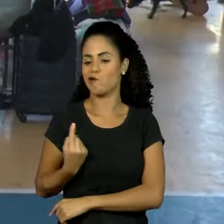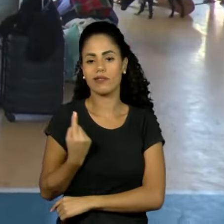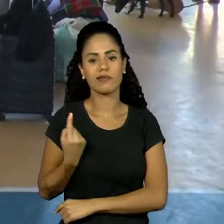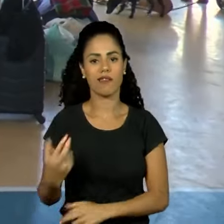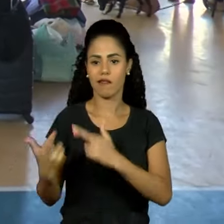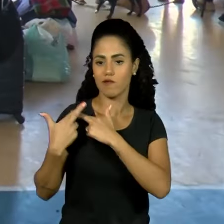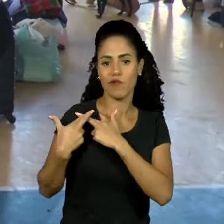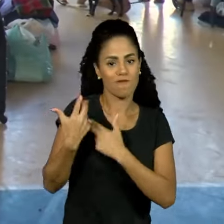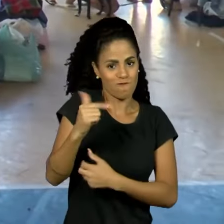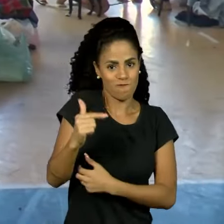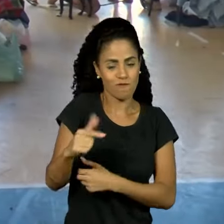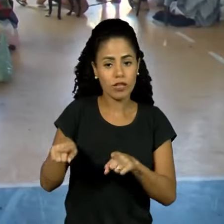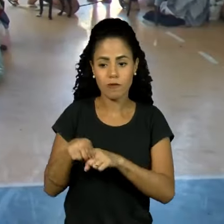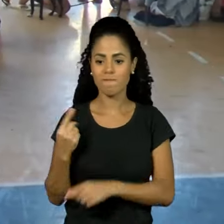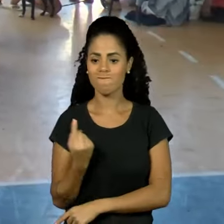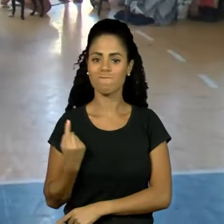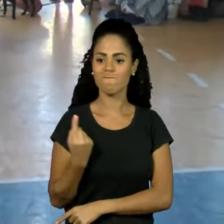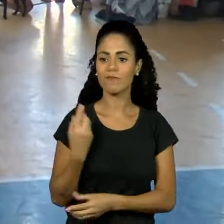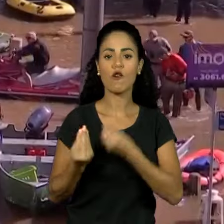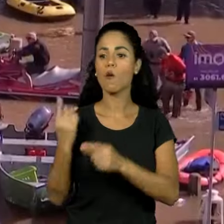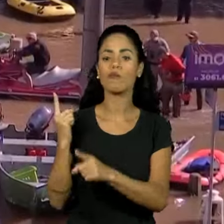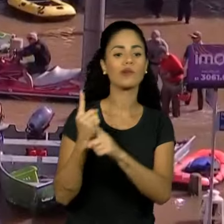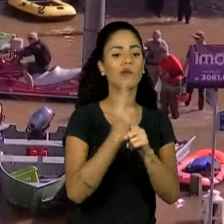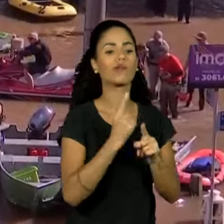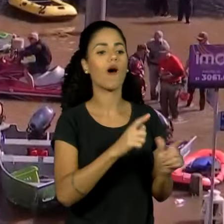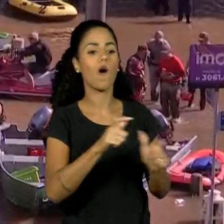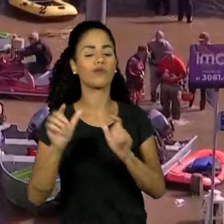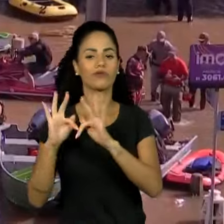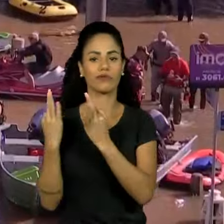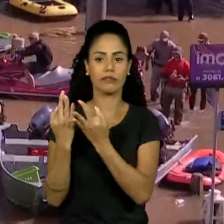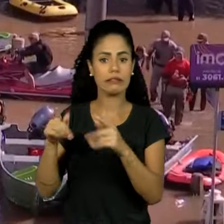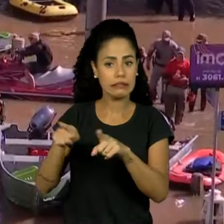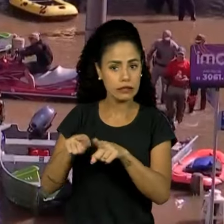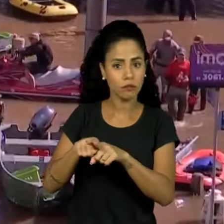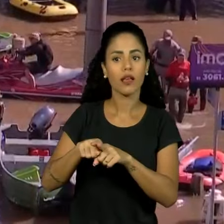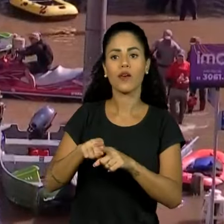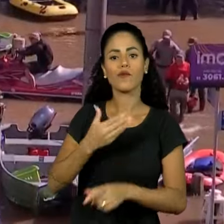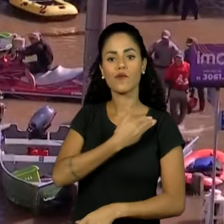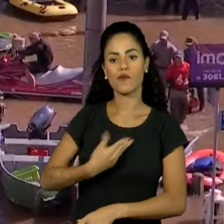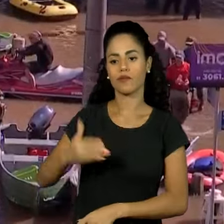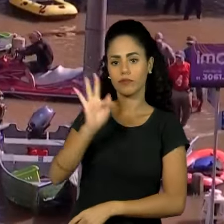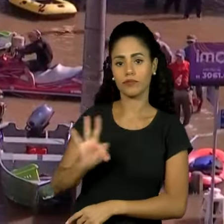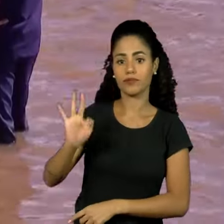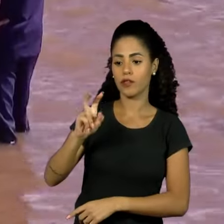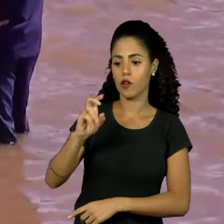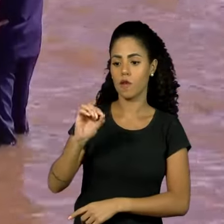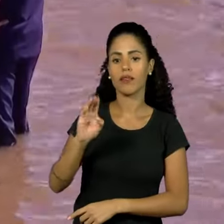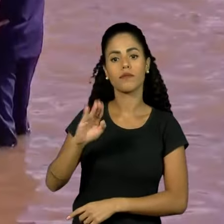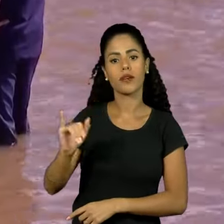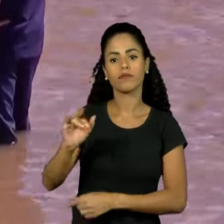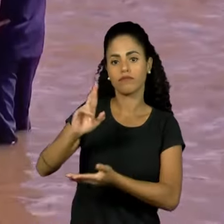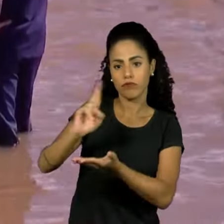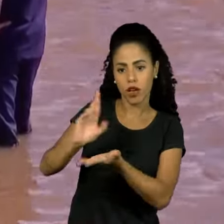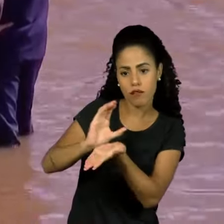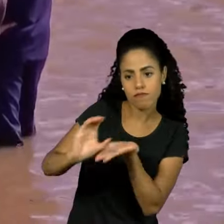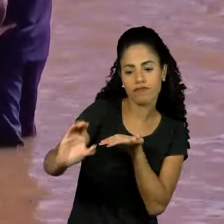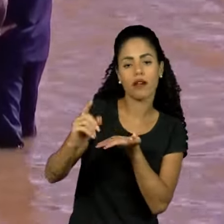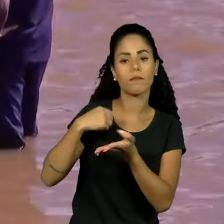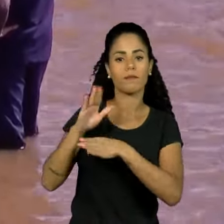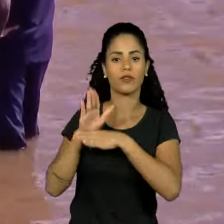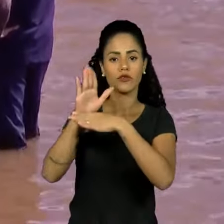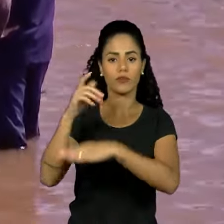sem saber dizer como encontrá-los. O governo federal anunciou mais de 50 bilhões de reais em medidas